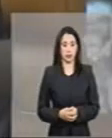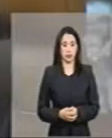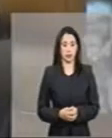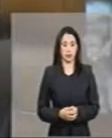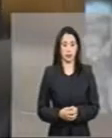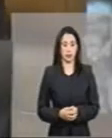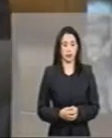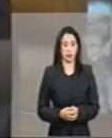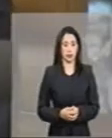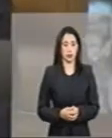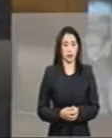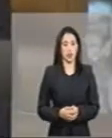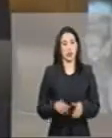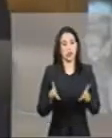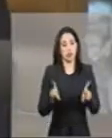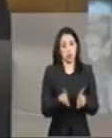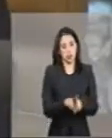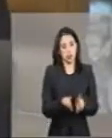É claro que,